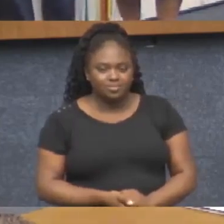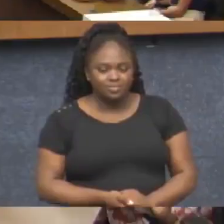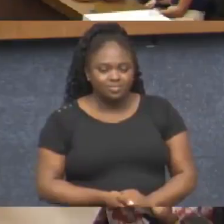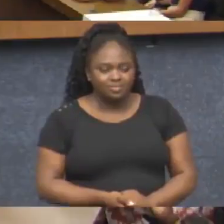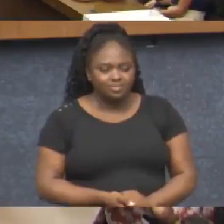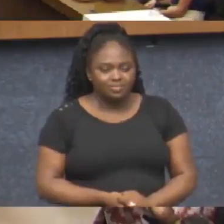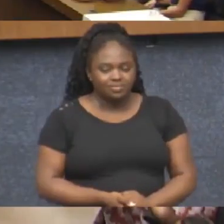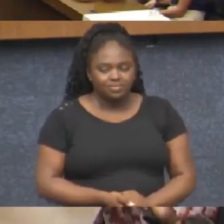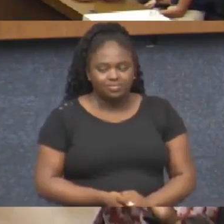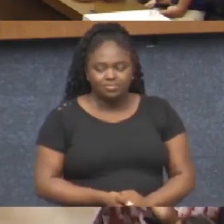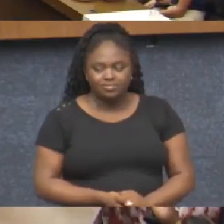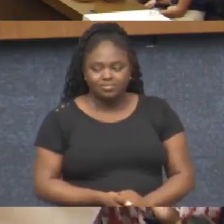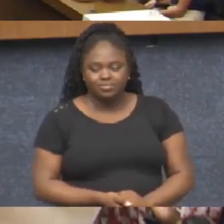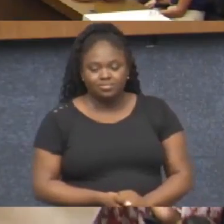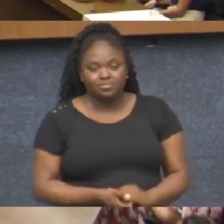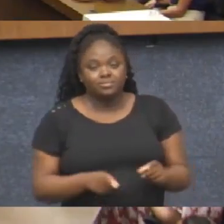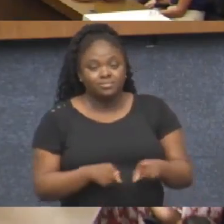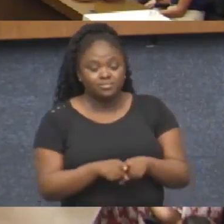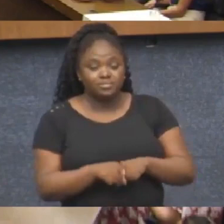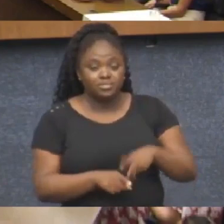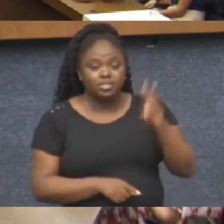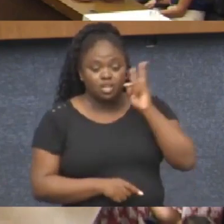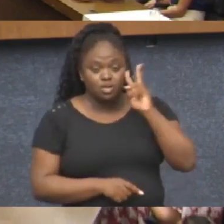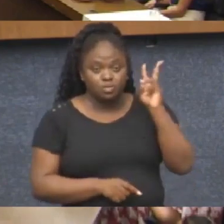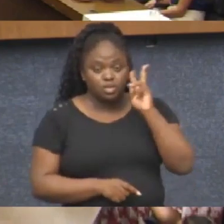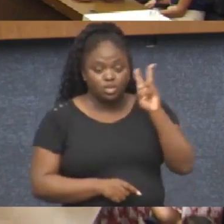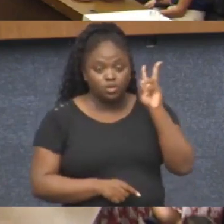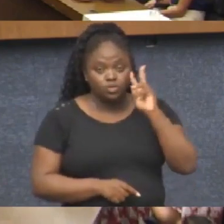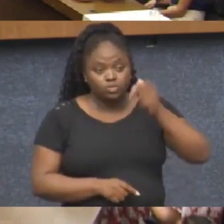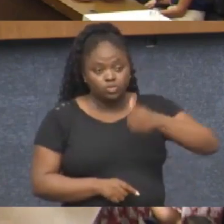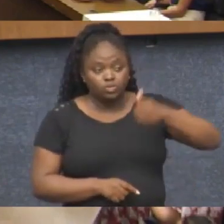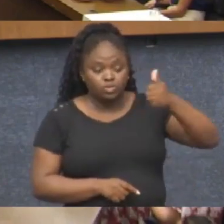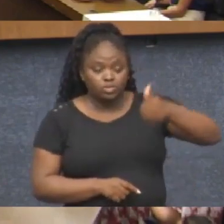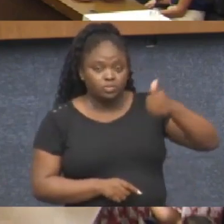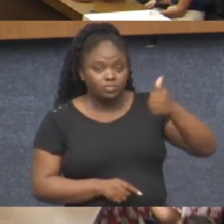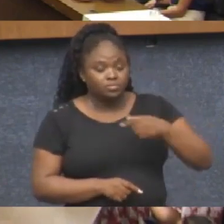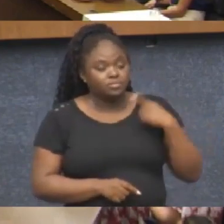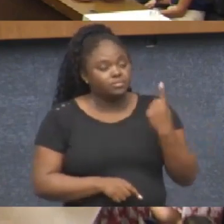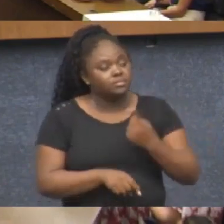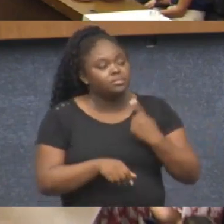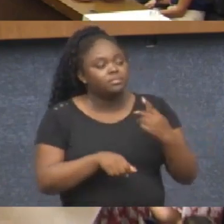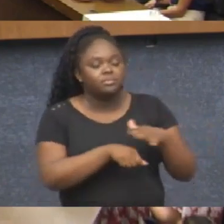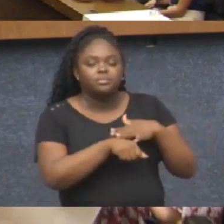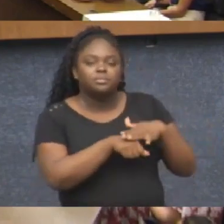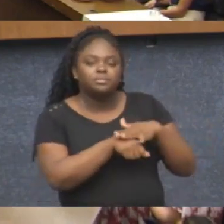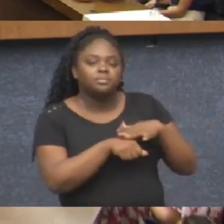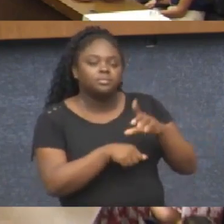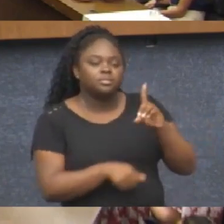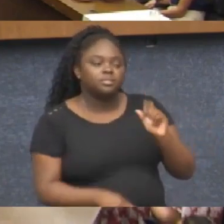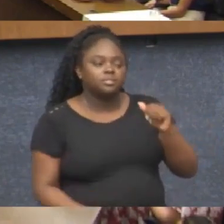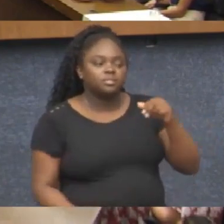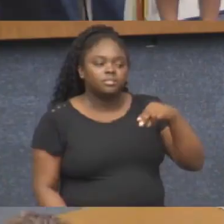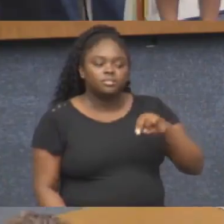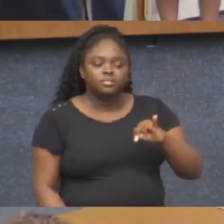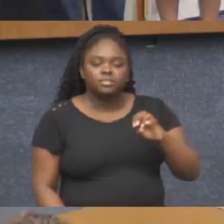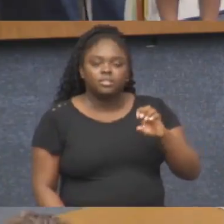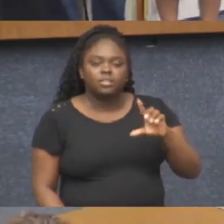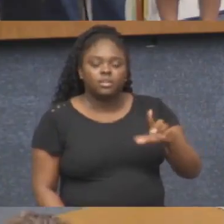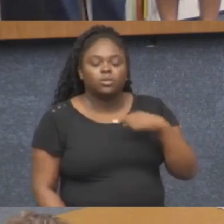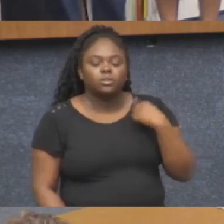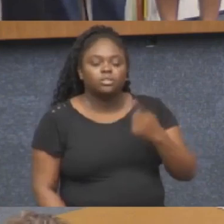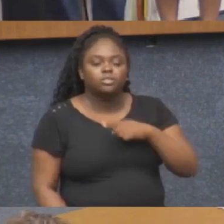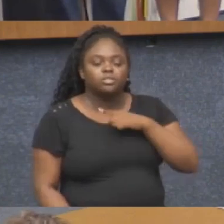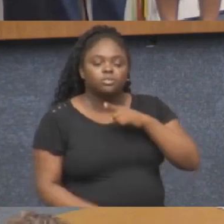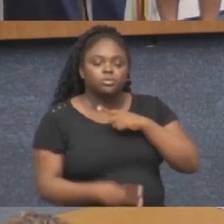obrigado, Rosânia. Ô, gente, também lembrando, assim, de lembrar dos primeiros, né? A gente estava conversando aqui com o Daniel. Nós temos